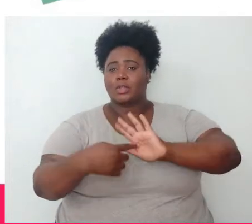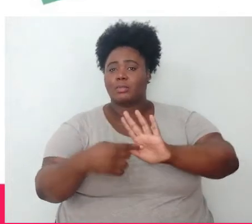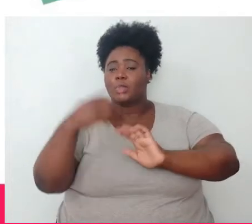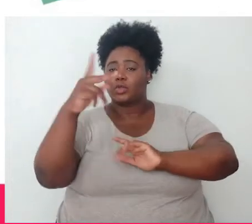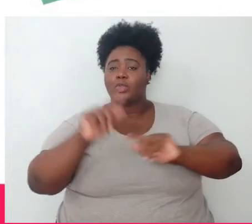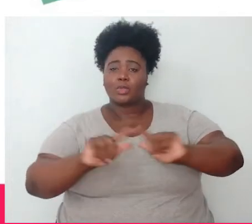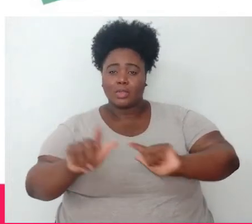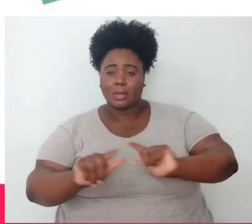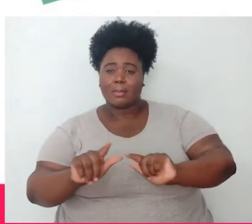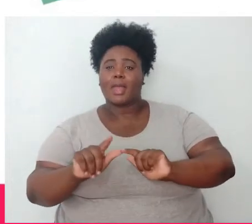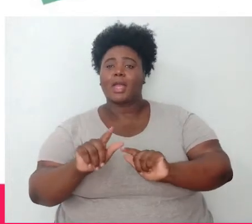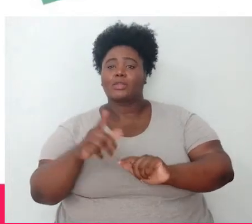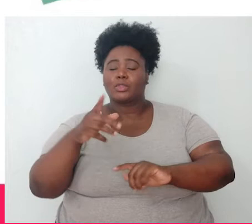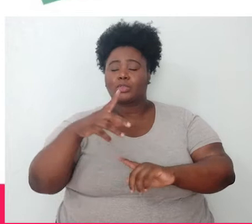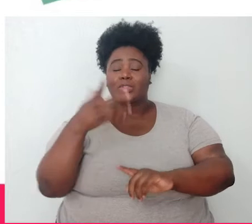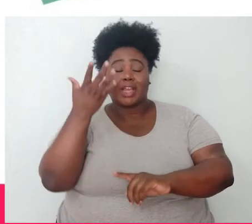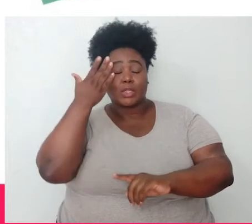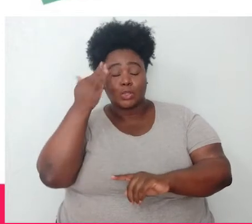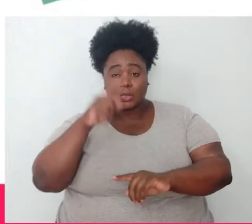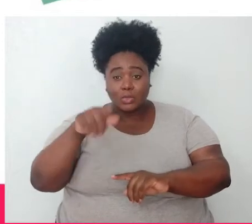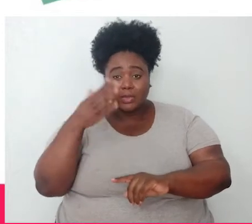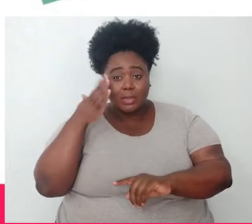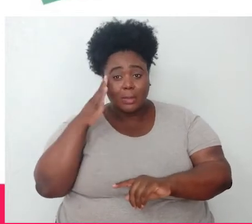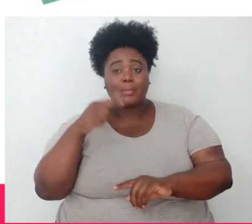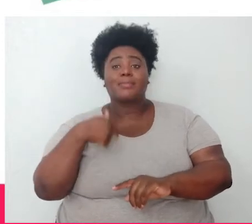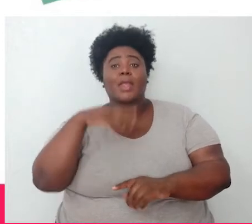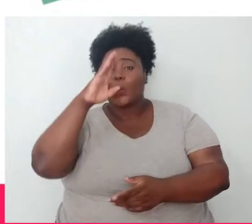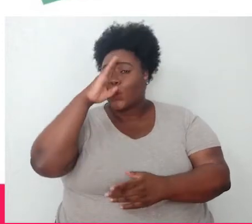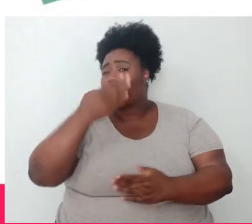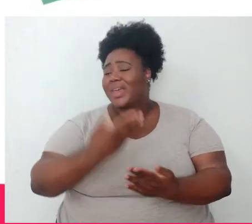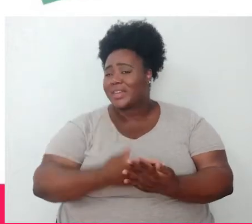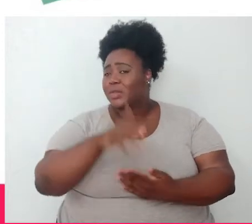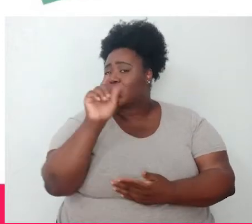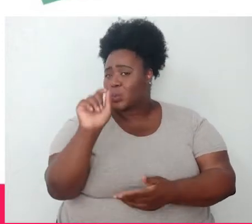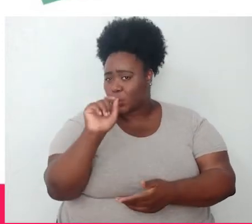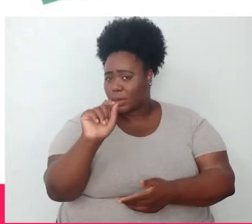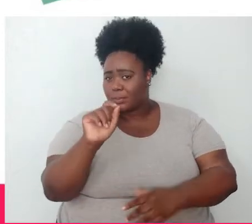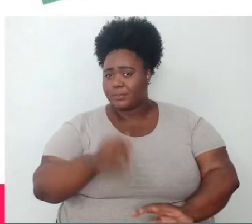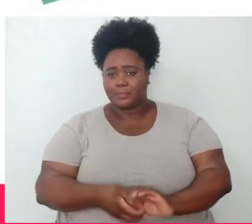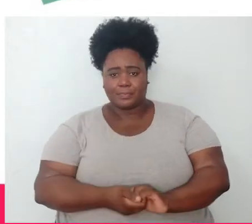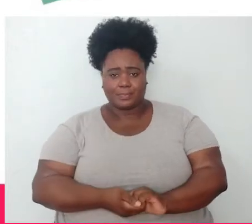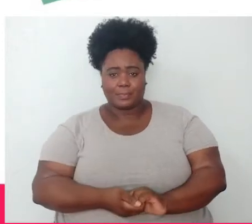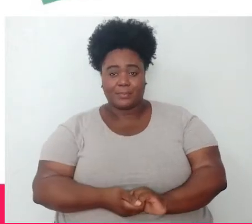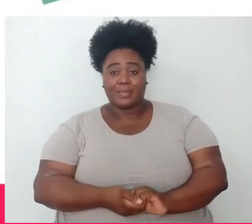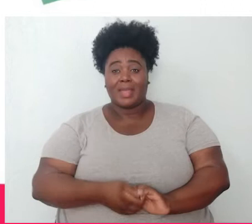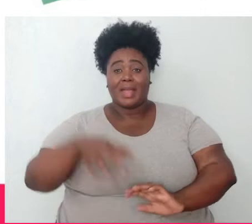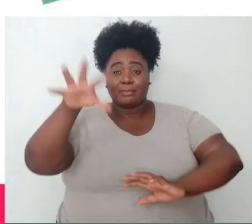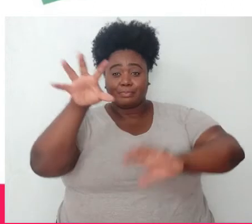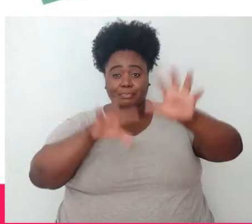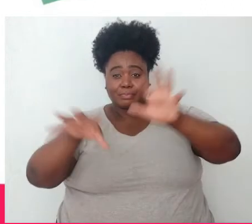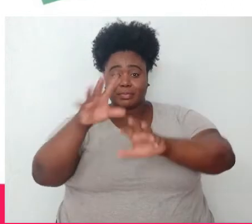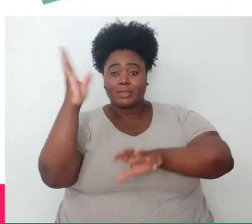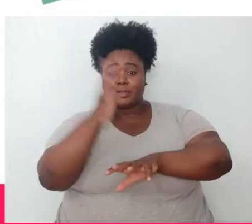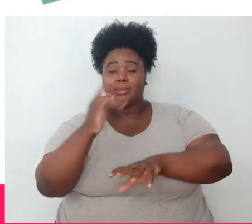seus trabalhos, na sua circulação? Eu acredito que as regiões do Brasil elas têm